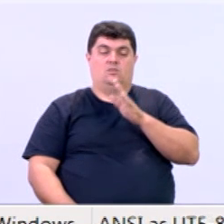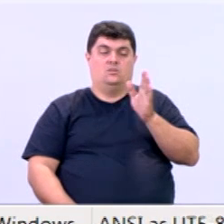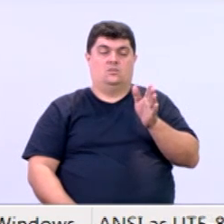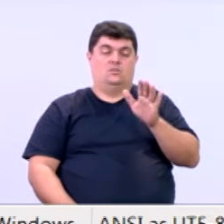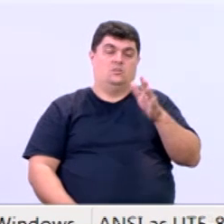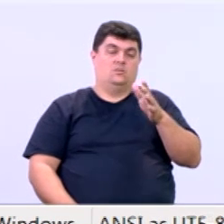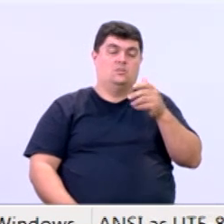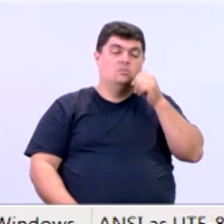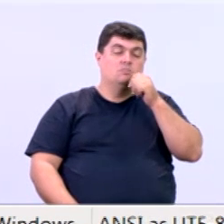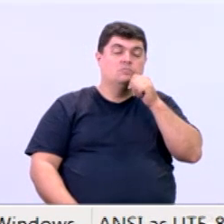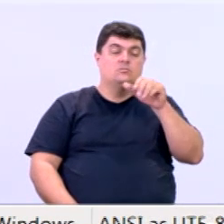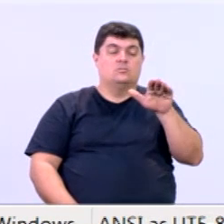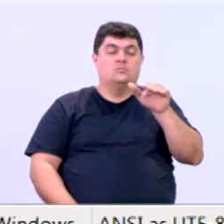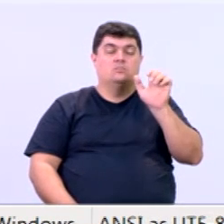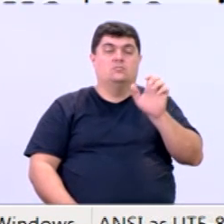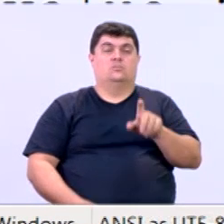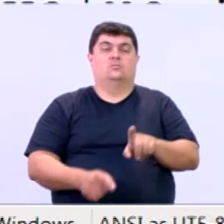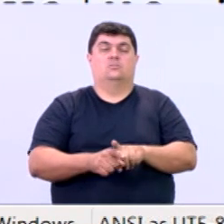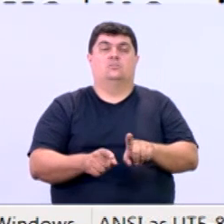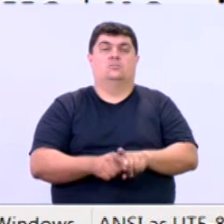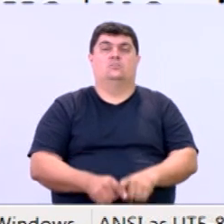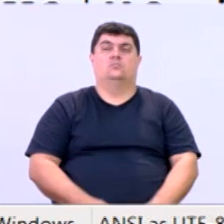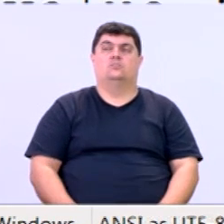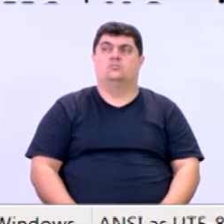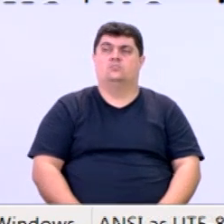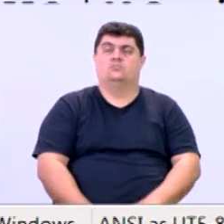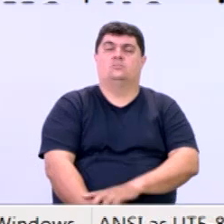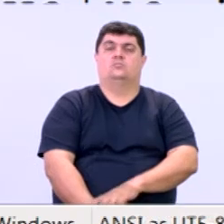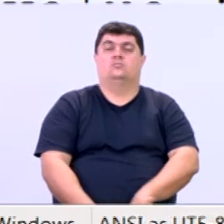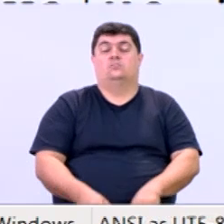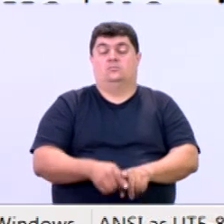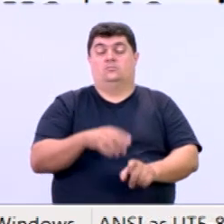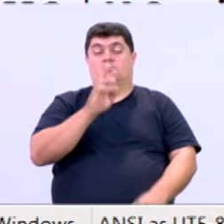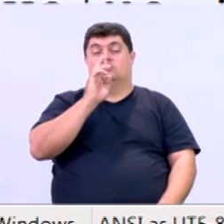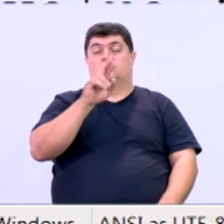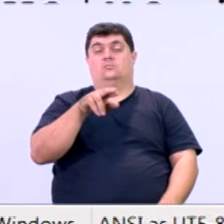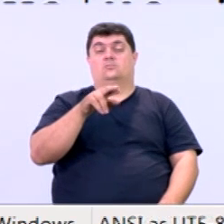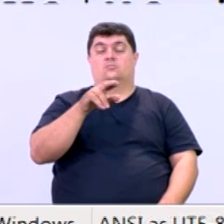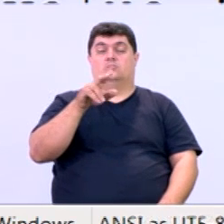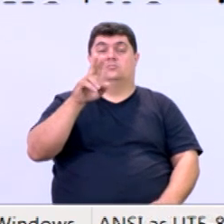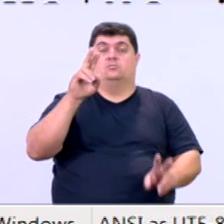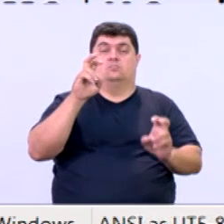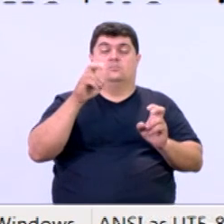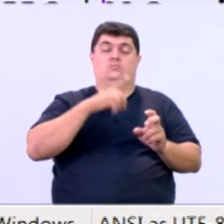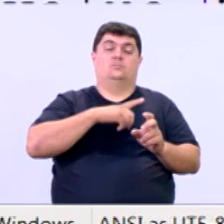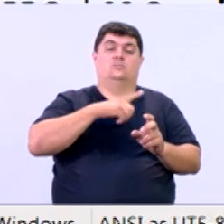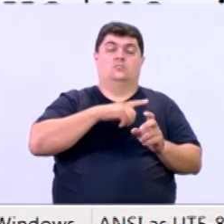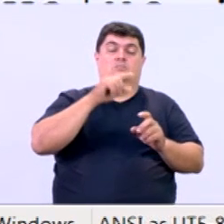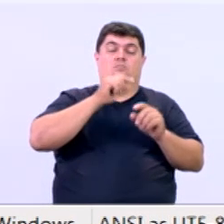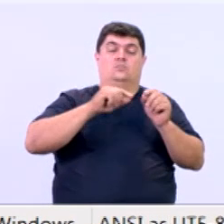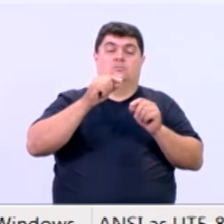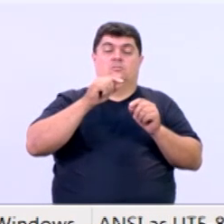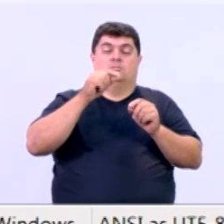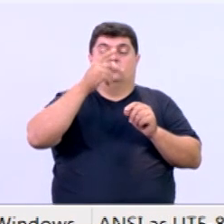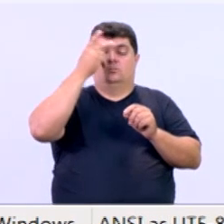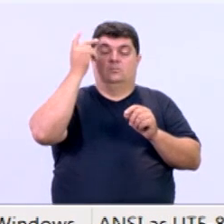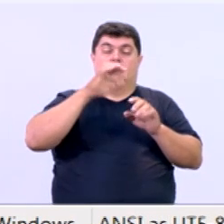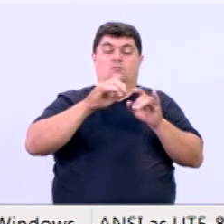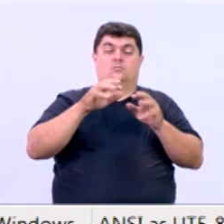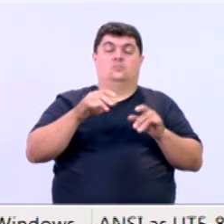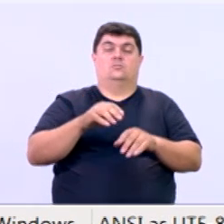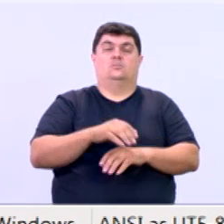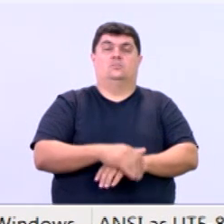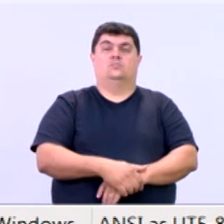que é uma senhora. E aqui o resultado comentou o que ele comentou,